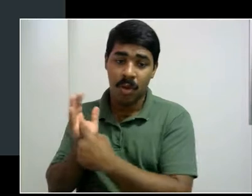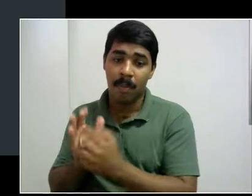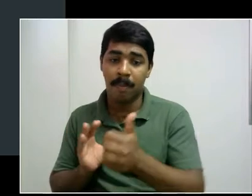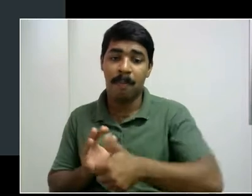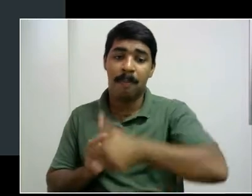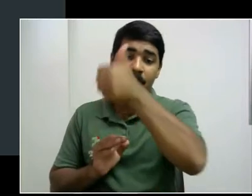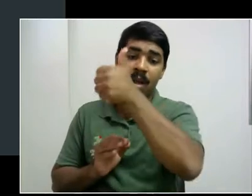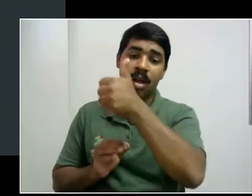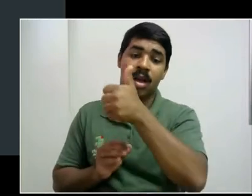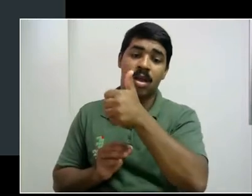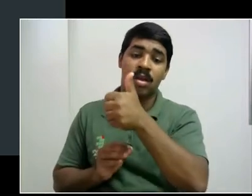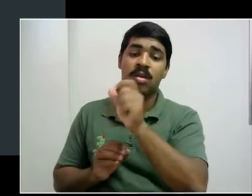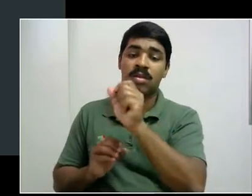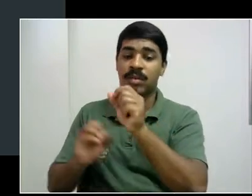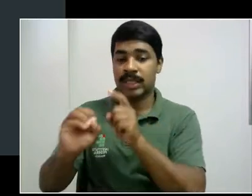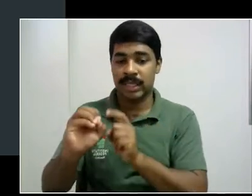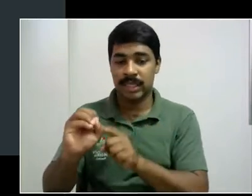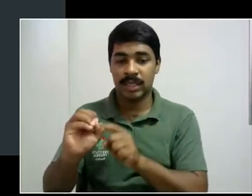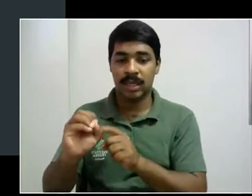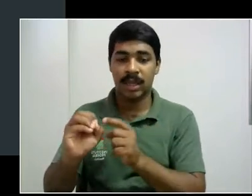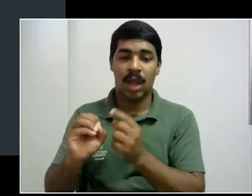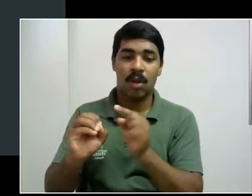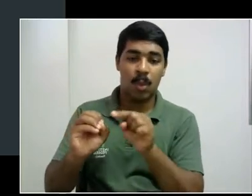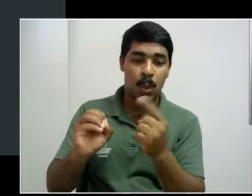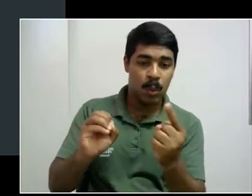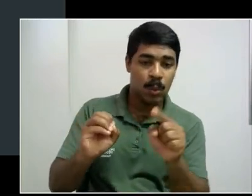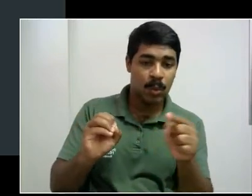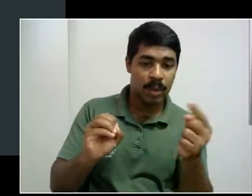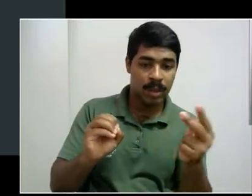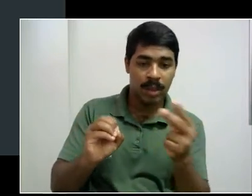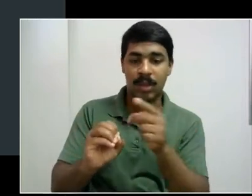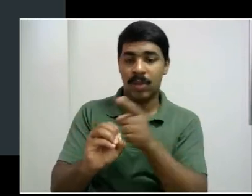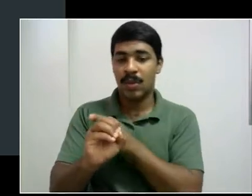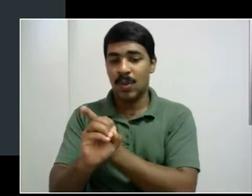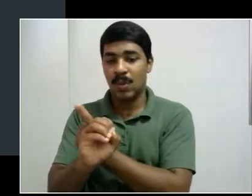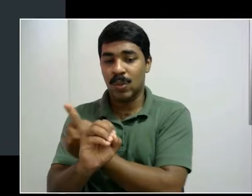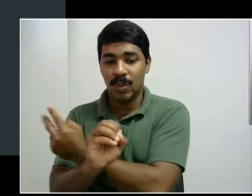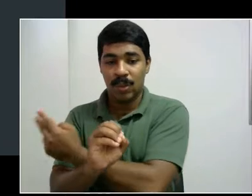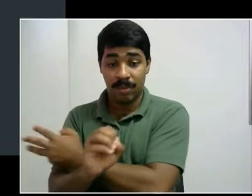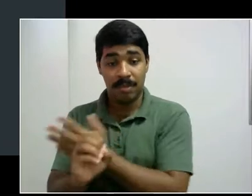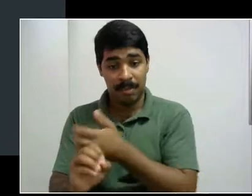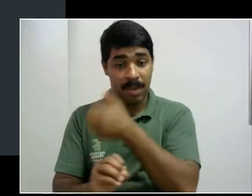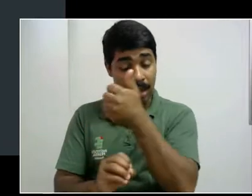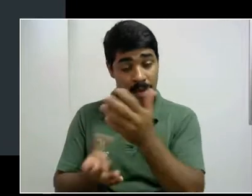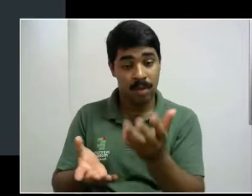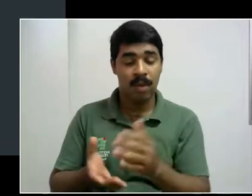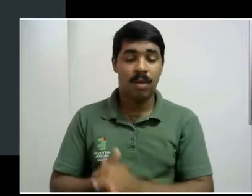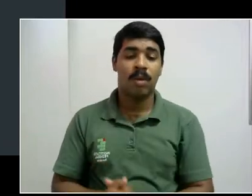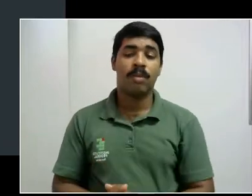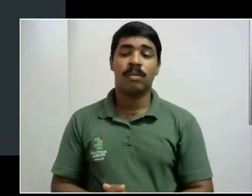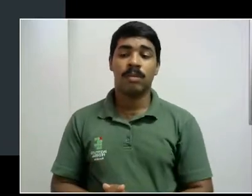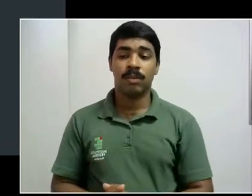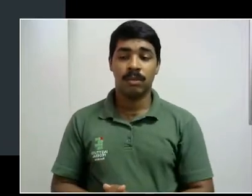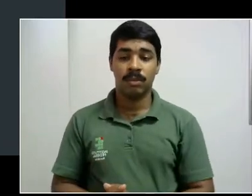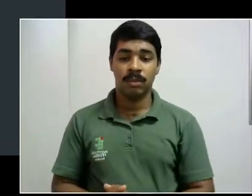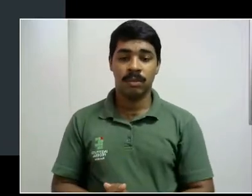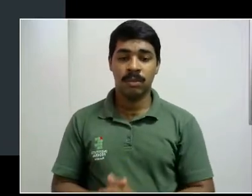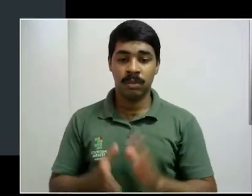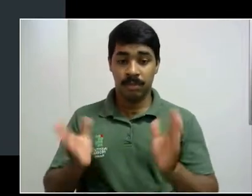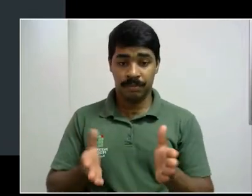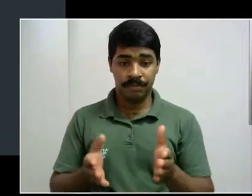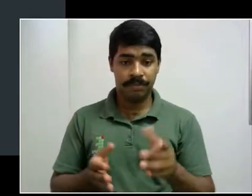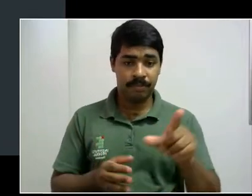próximos de zero para não fazer um gráfico muito grande. Né? Agora a gente só vai, uma vez escolhidos, e é você que escolhe esses valores do